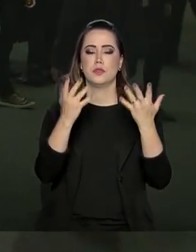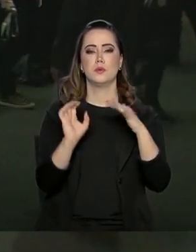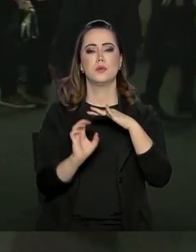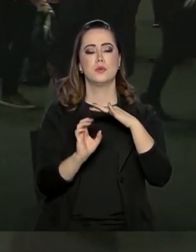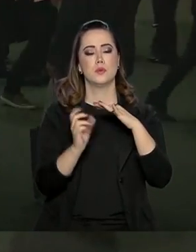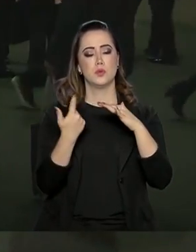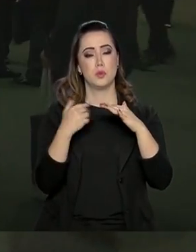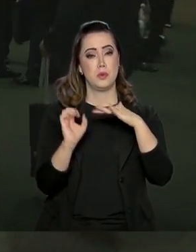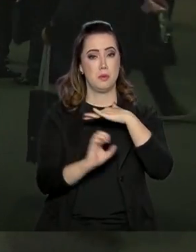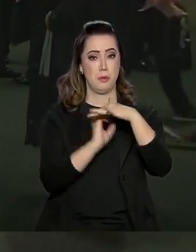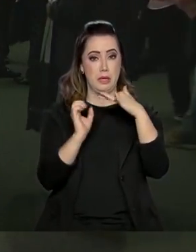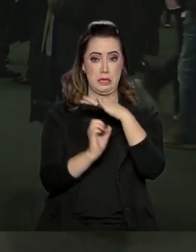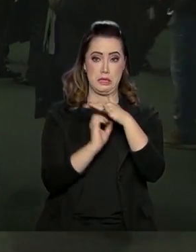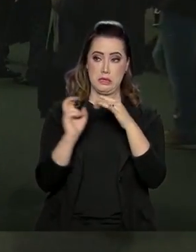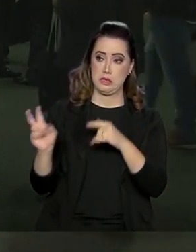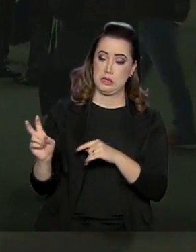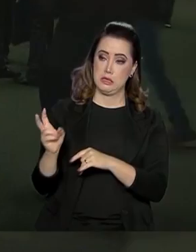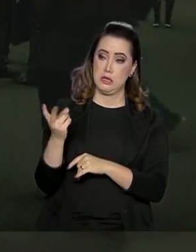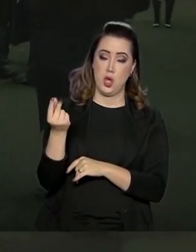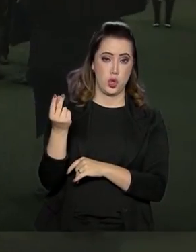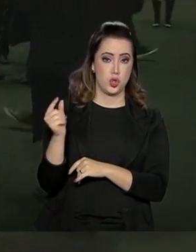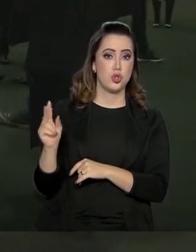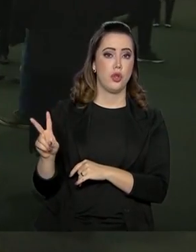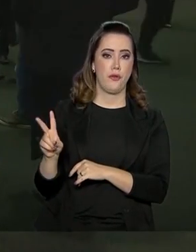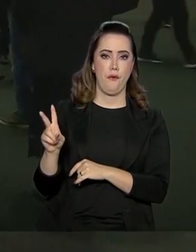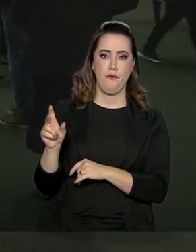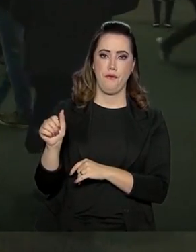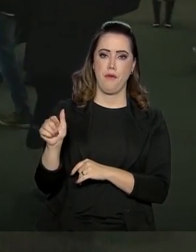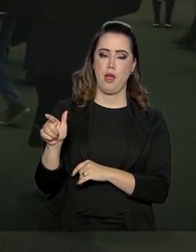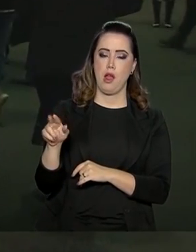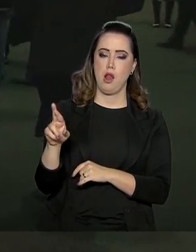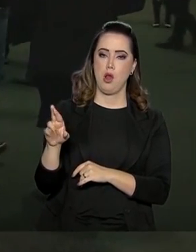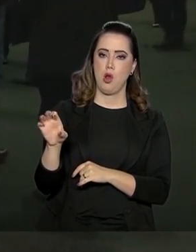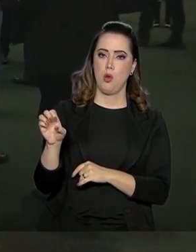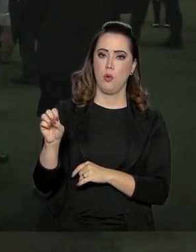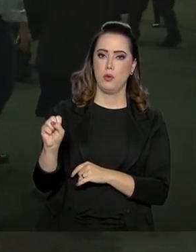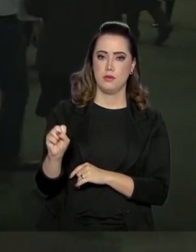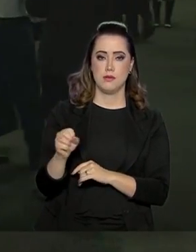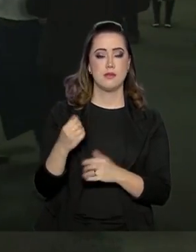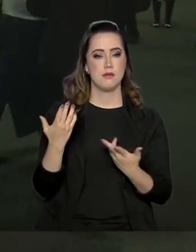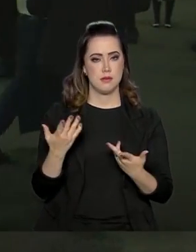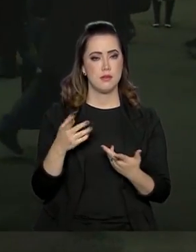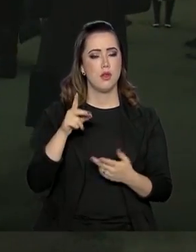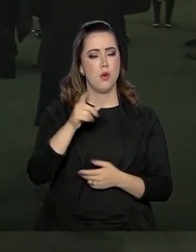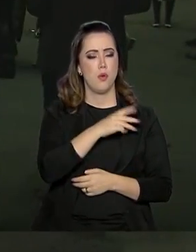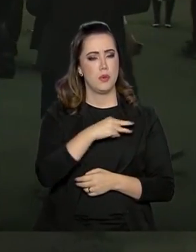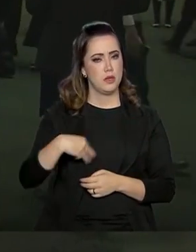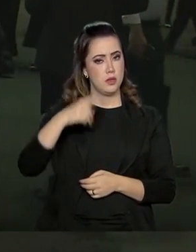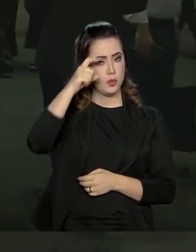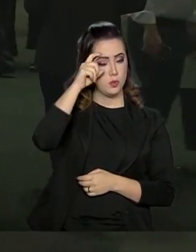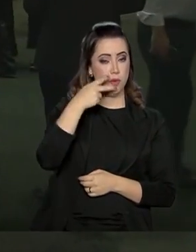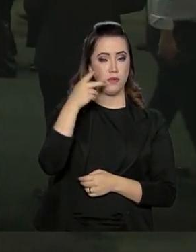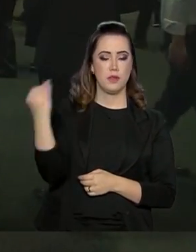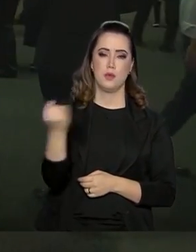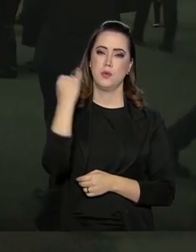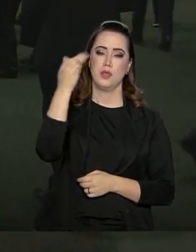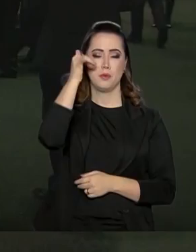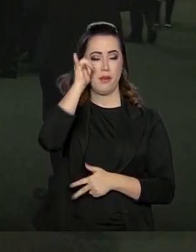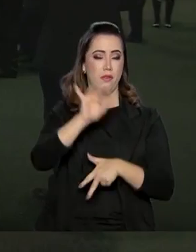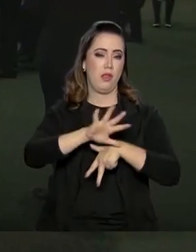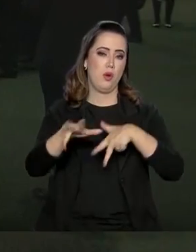de valores. Moro irá falar sobre a importância do combate à corrupção para a promoção